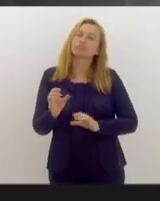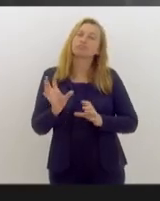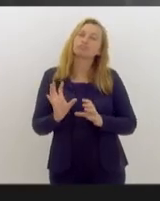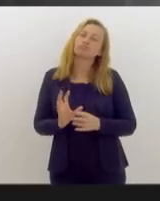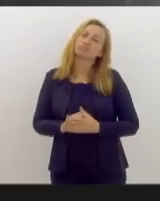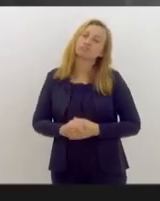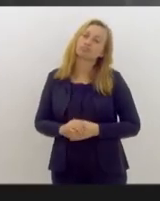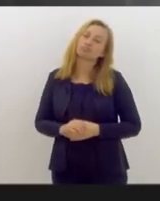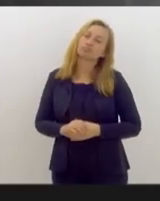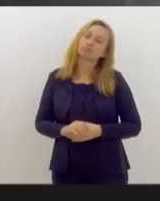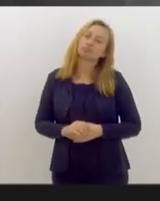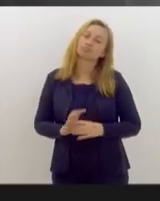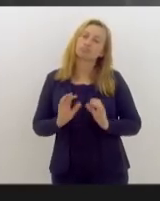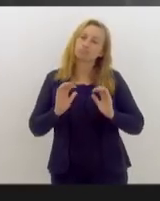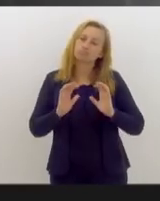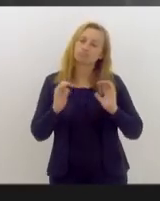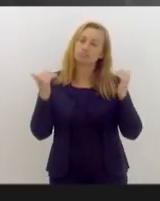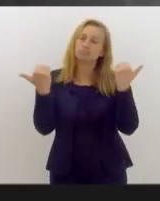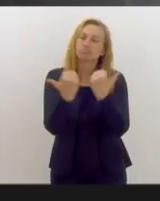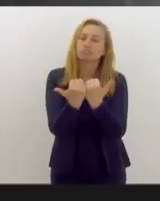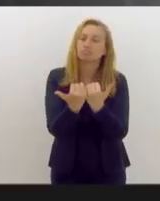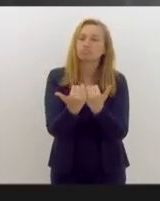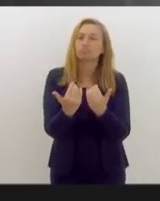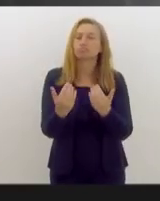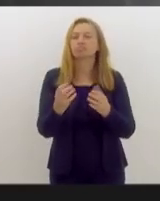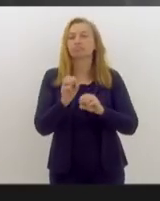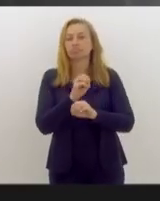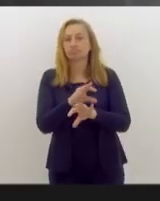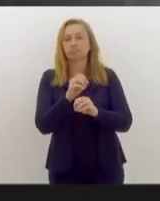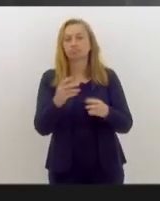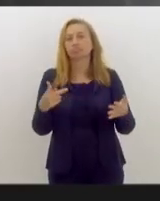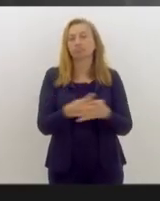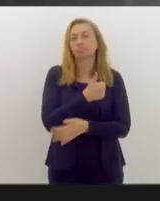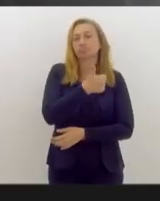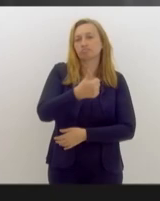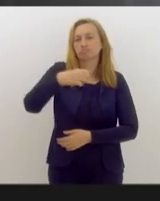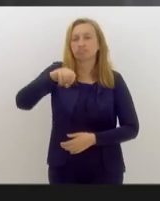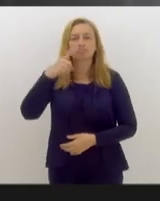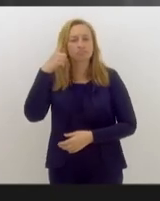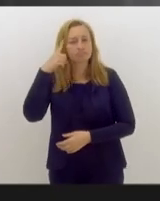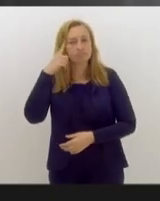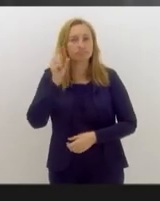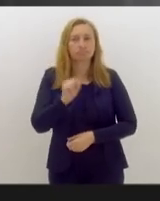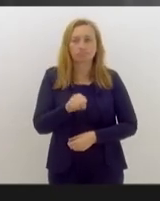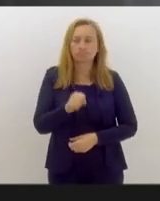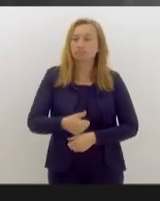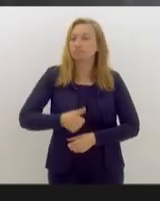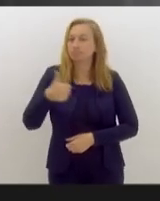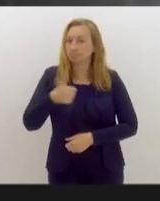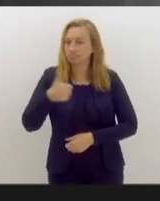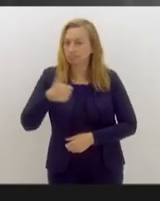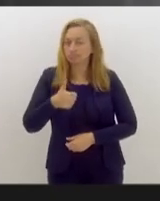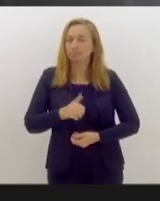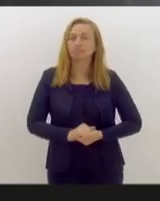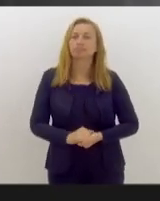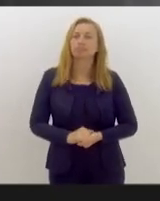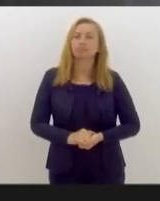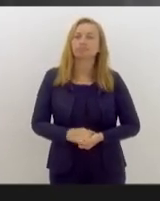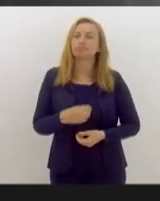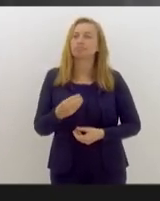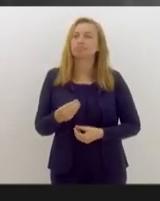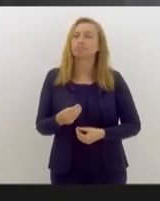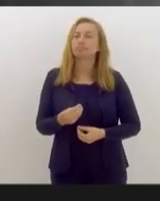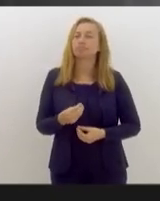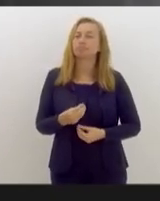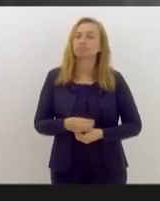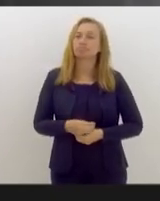Congresso Estadual de Educação que aconteceu em 2019. Então, nesse sentido, acho que a gente precisa pensar nisso. Primeiro, como que vai se